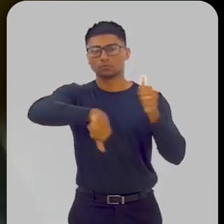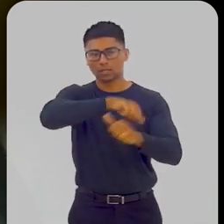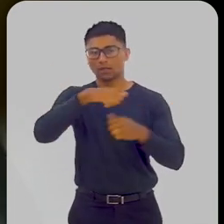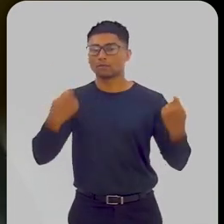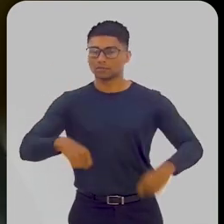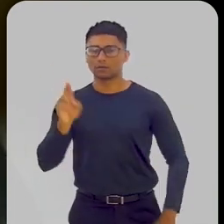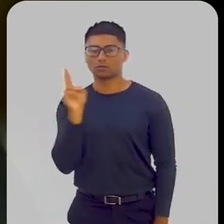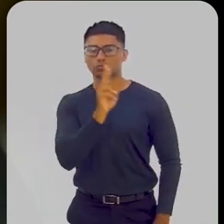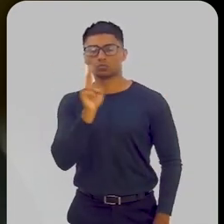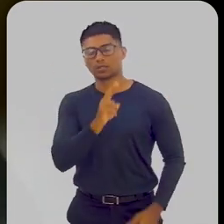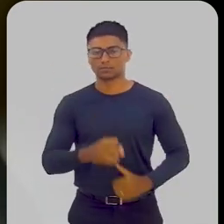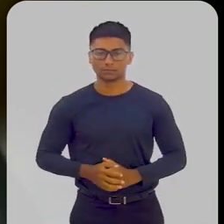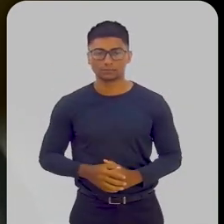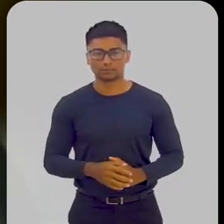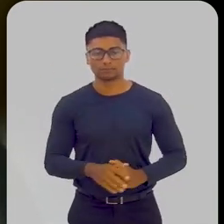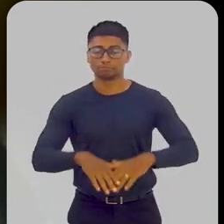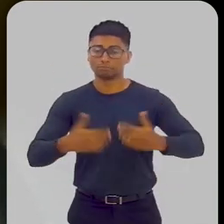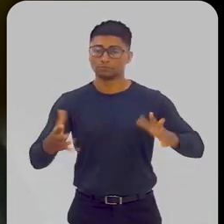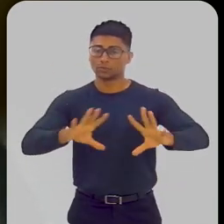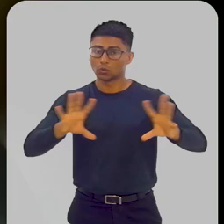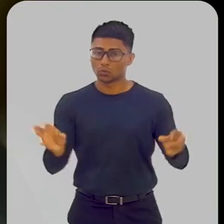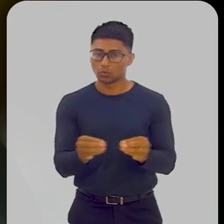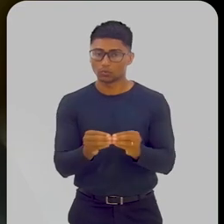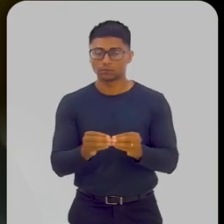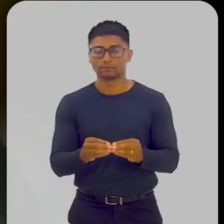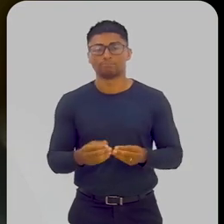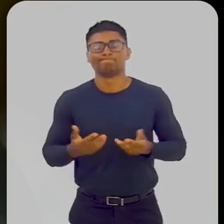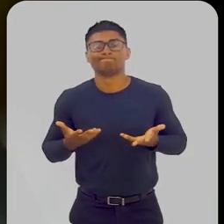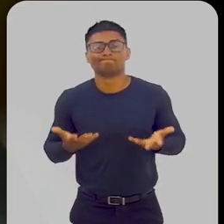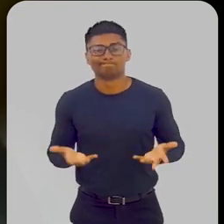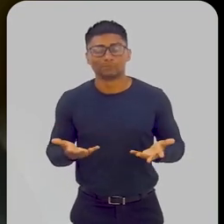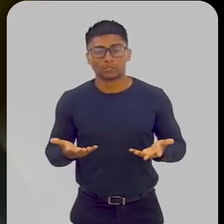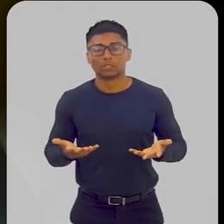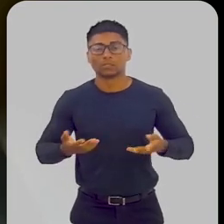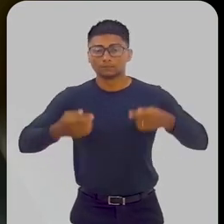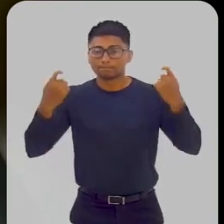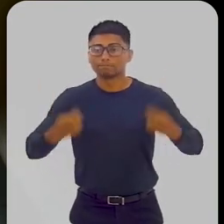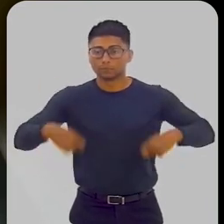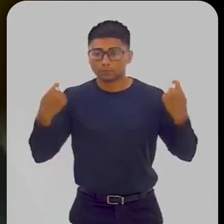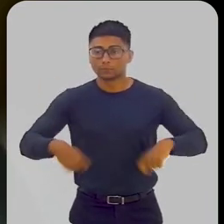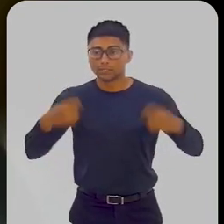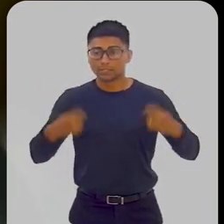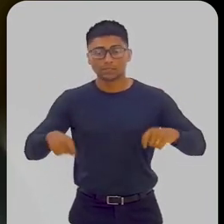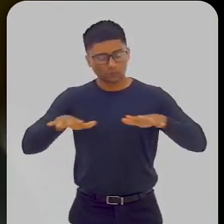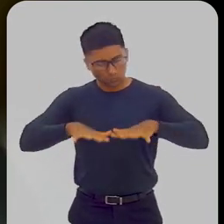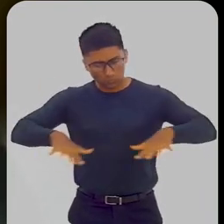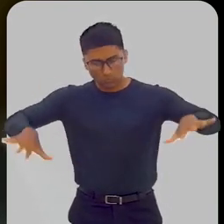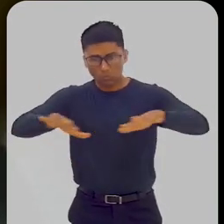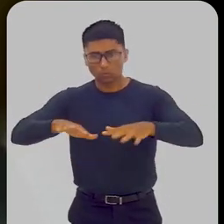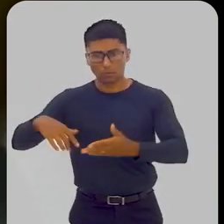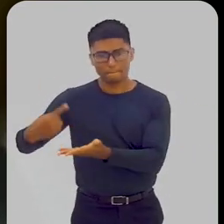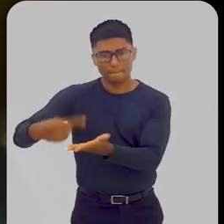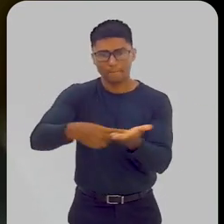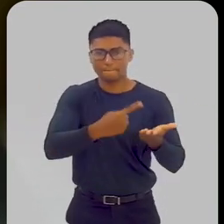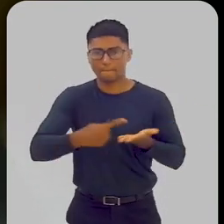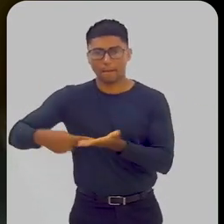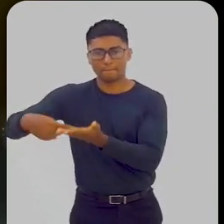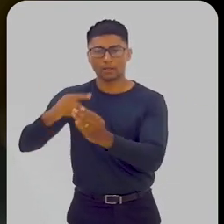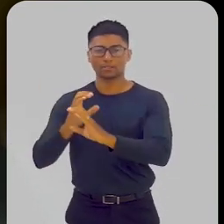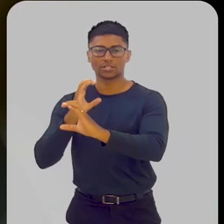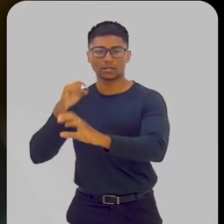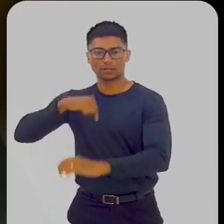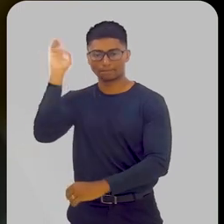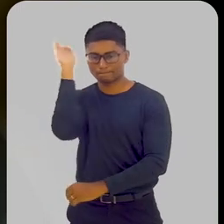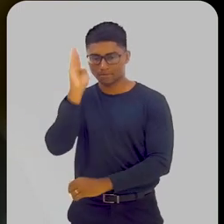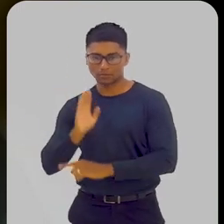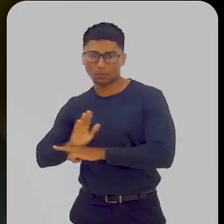reforma urgente. Em resumo, o panorama é de absoluta e urgente necessidade de um amplo mutirão pela recuperação da